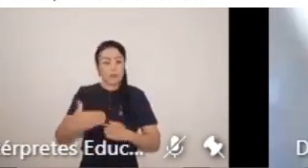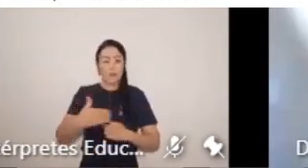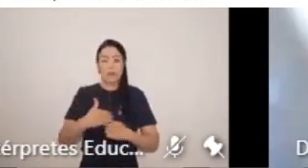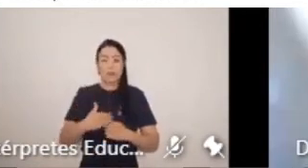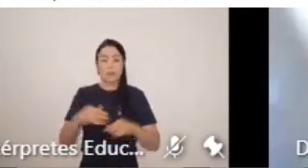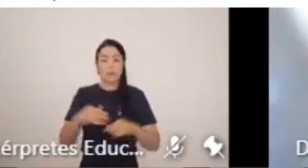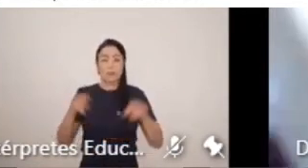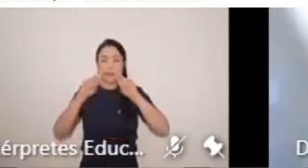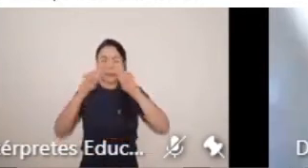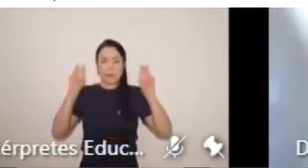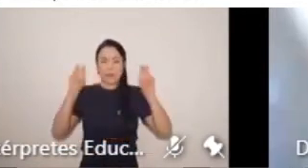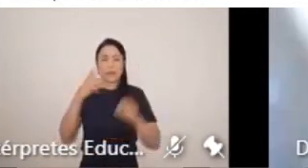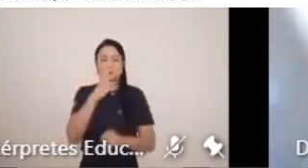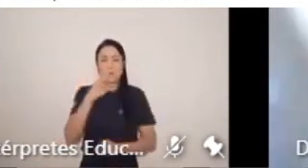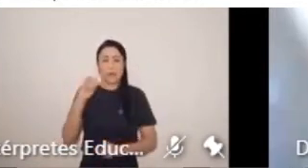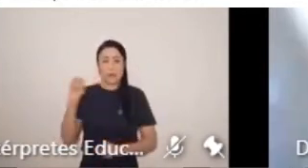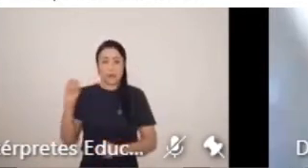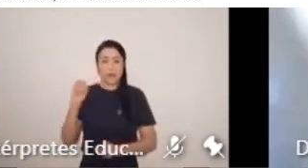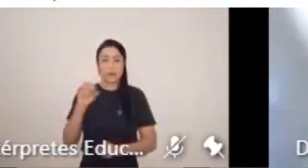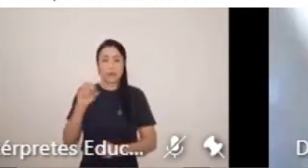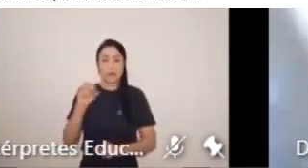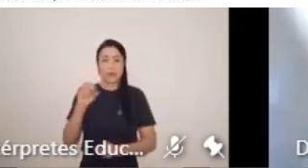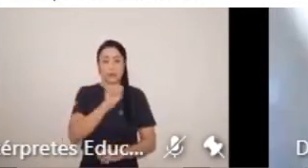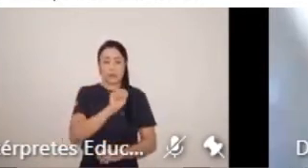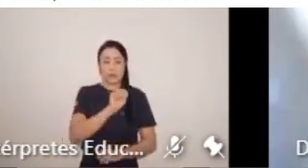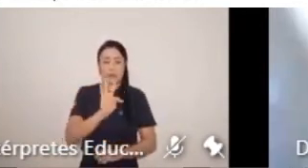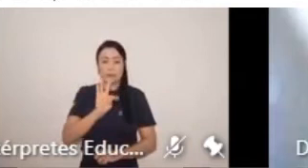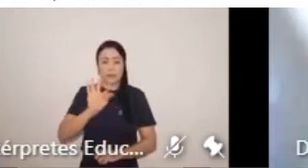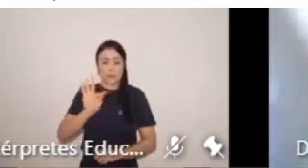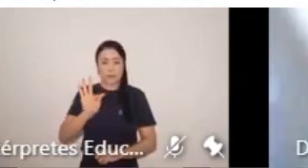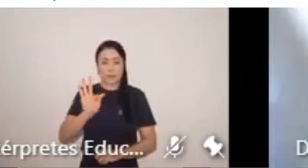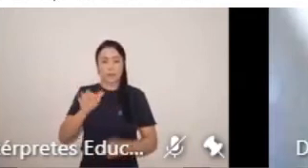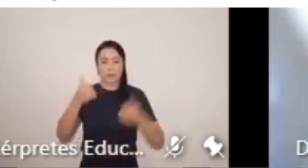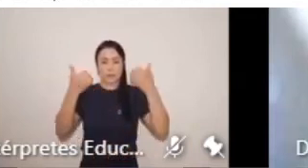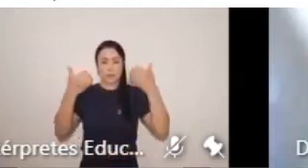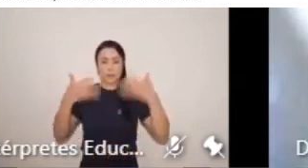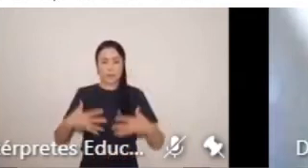tema 500 pelo STF, que eu vou tratar daqui a pouco.